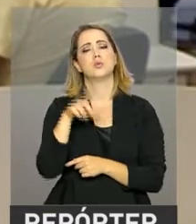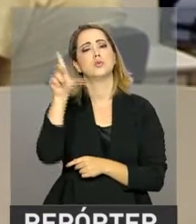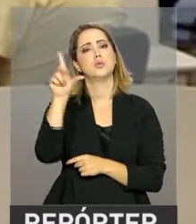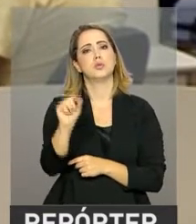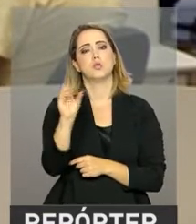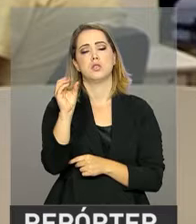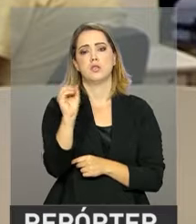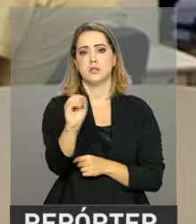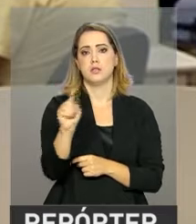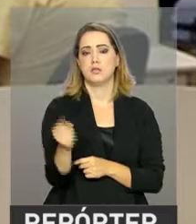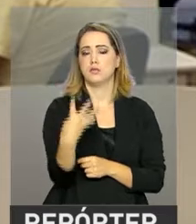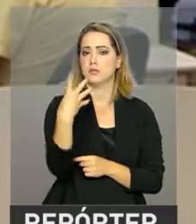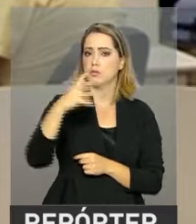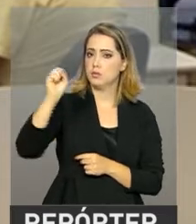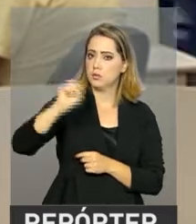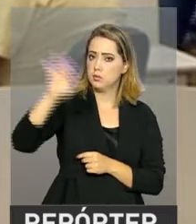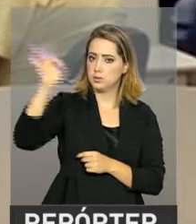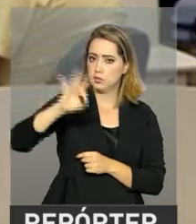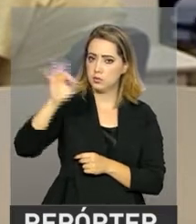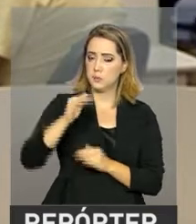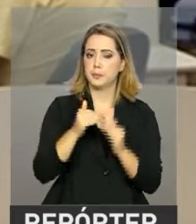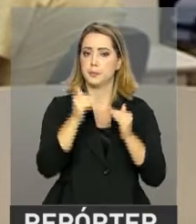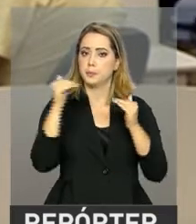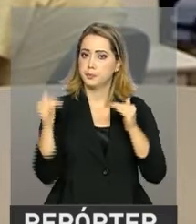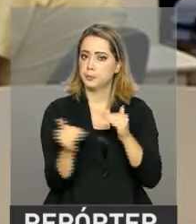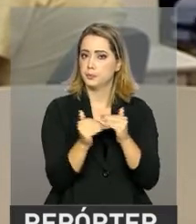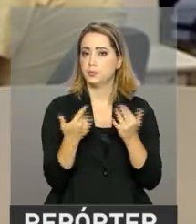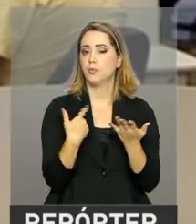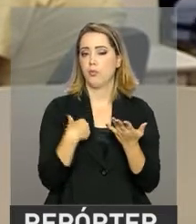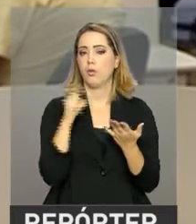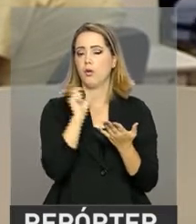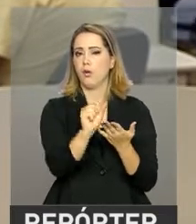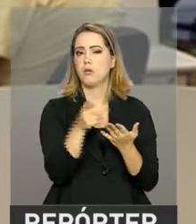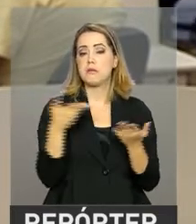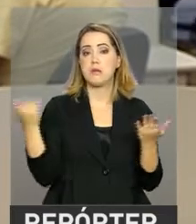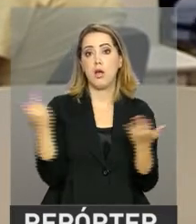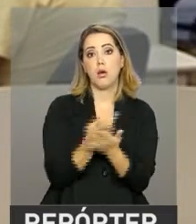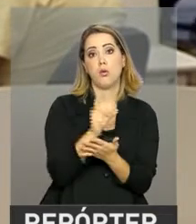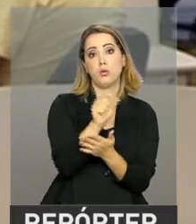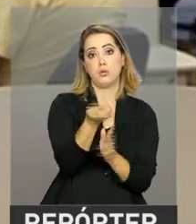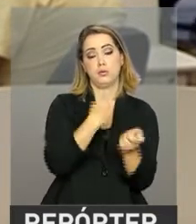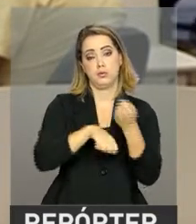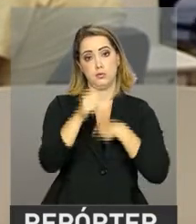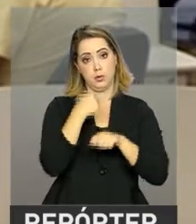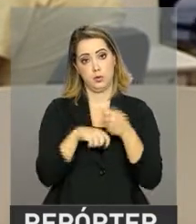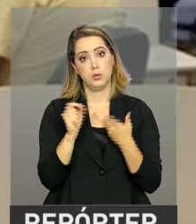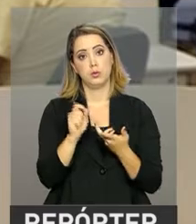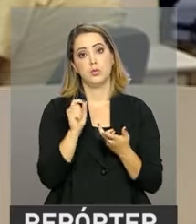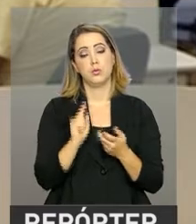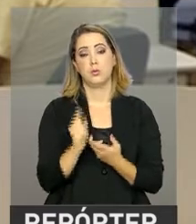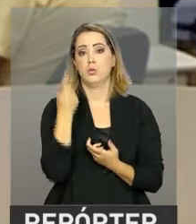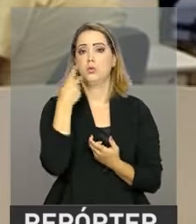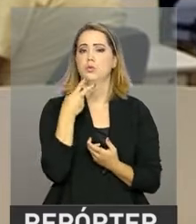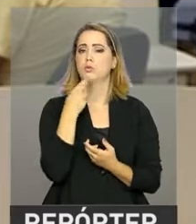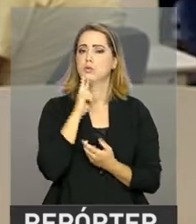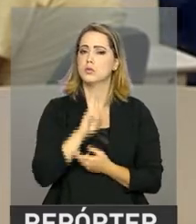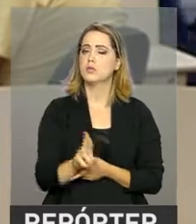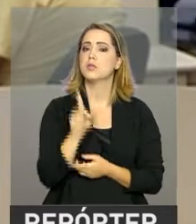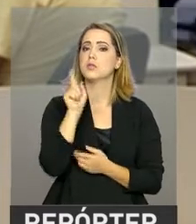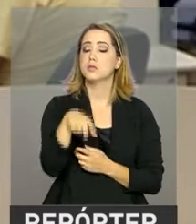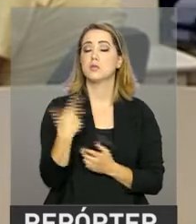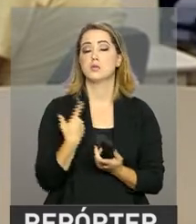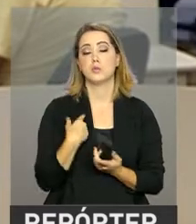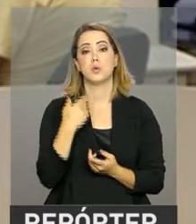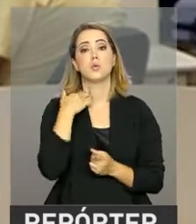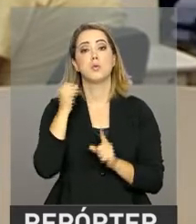de 0,48%. Vale lembrar que foi essa freada na atividade econômica um dos motivos apontados